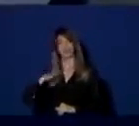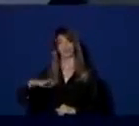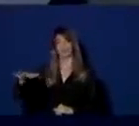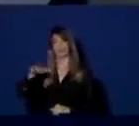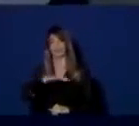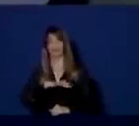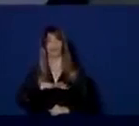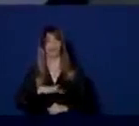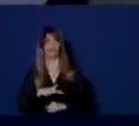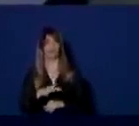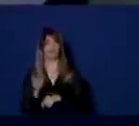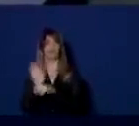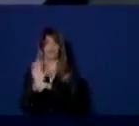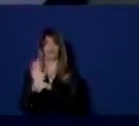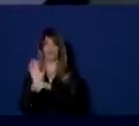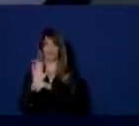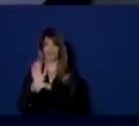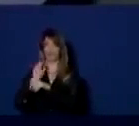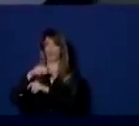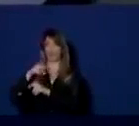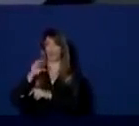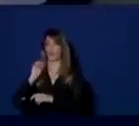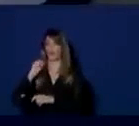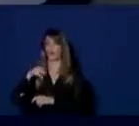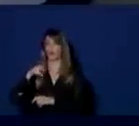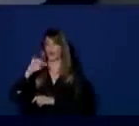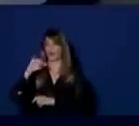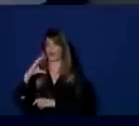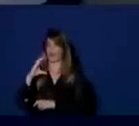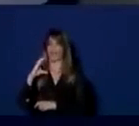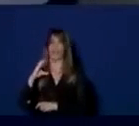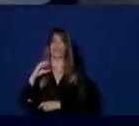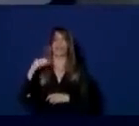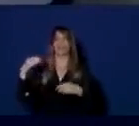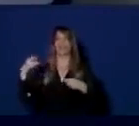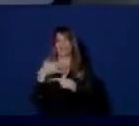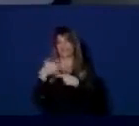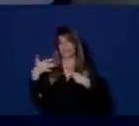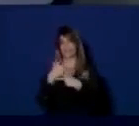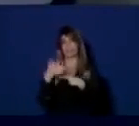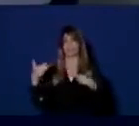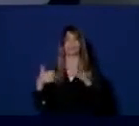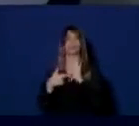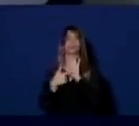tem um excelente filme no Netflix, que é Munich, que retrata